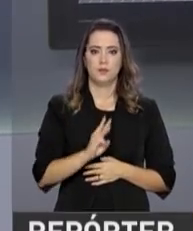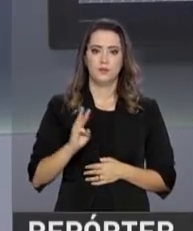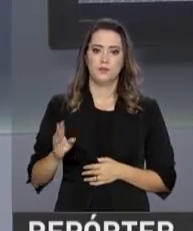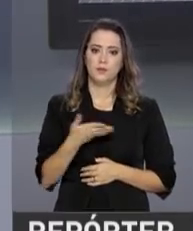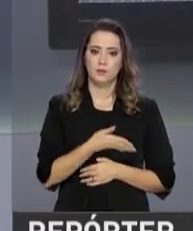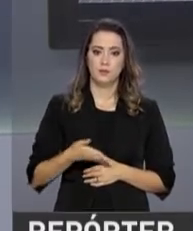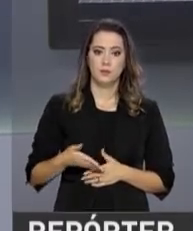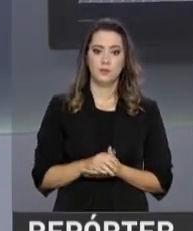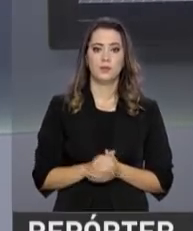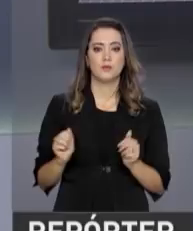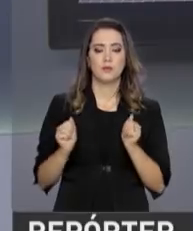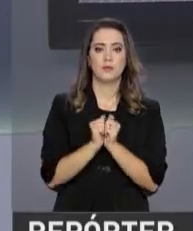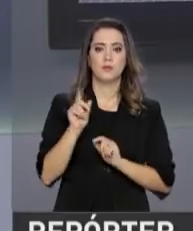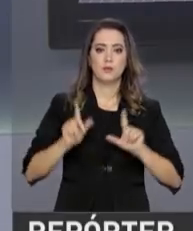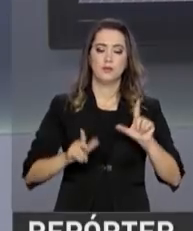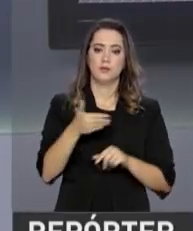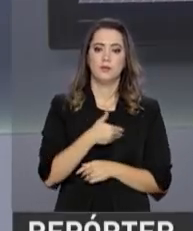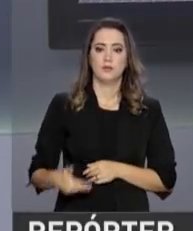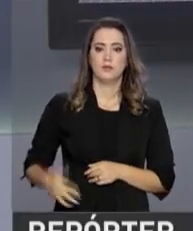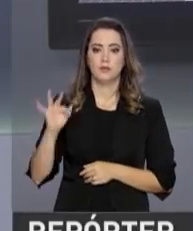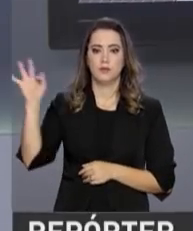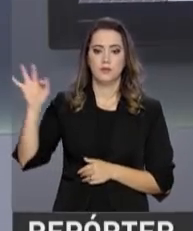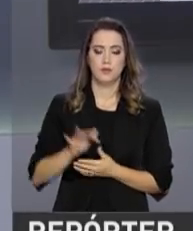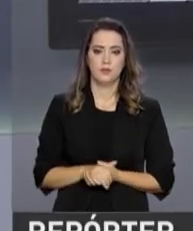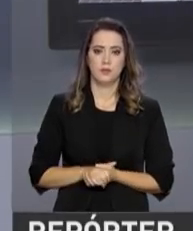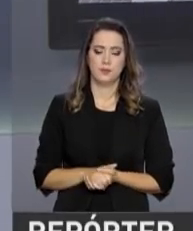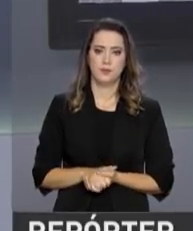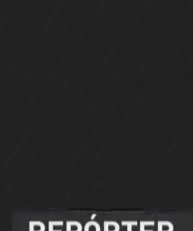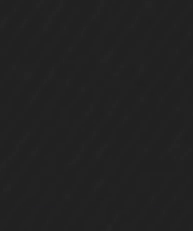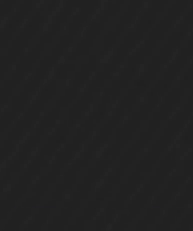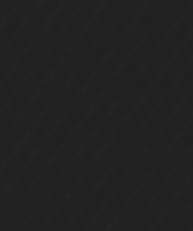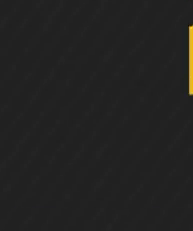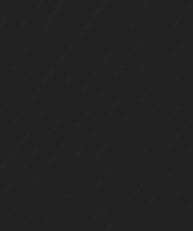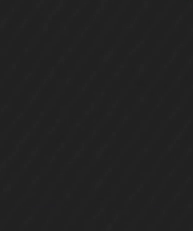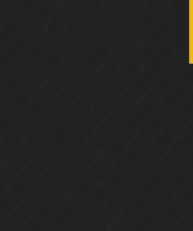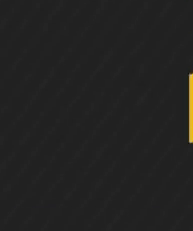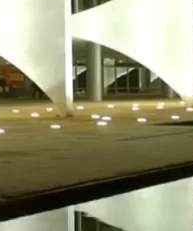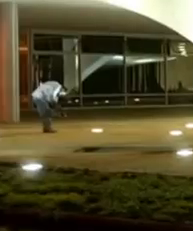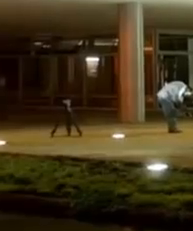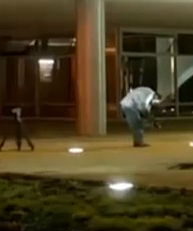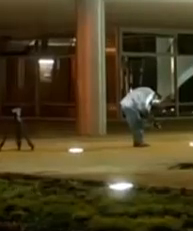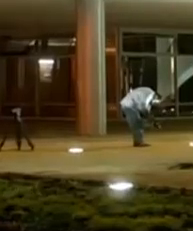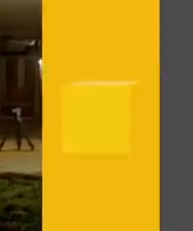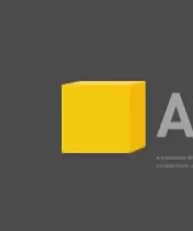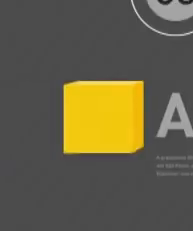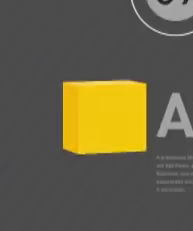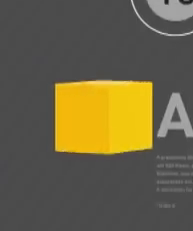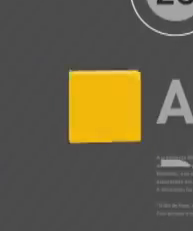está na internet. Continue na NBR e a TV do Governo Federal.